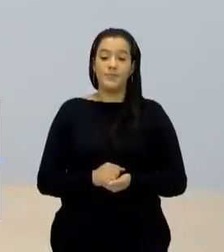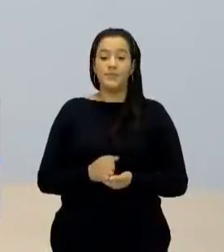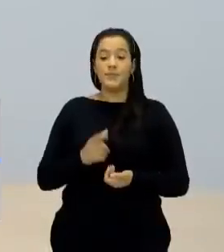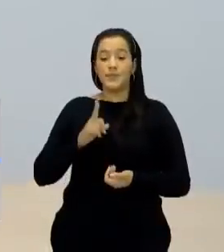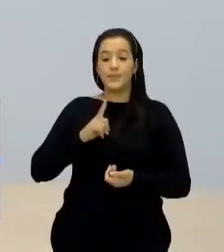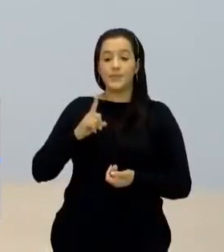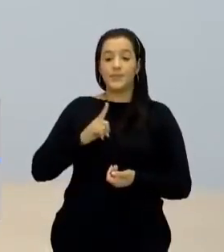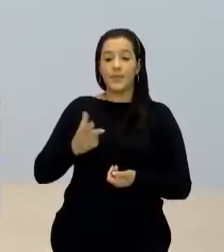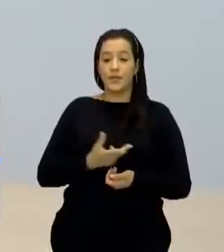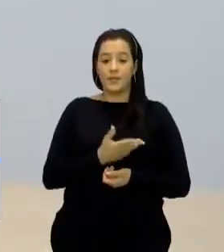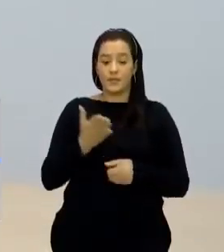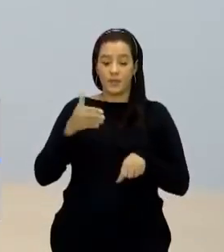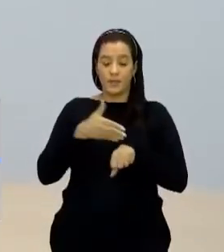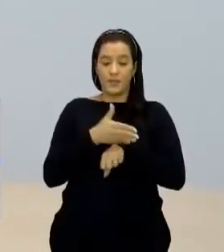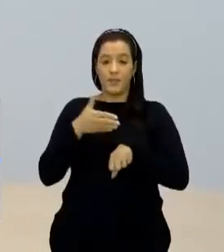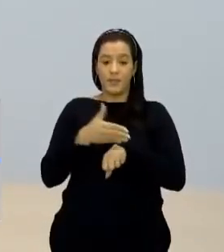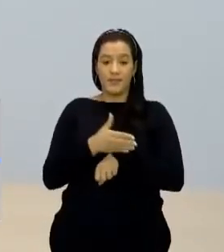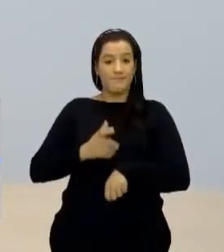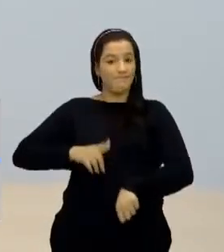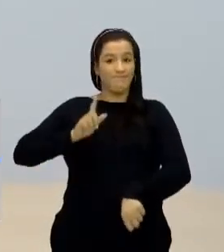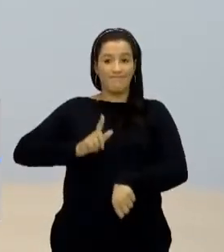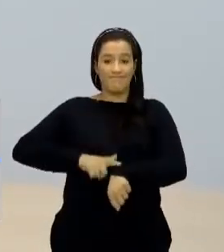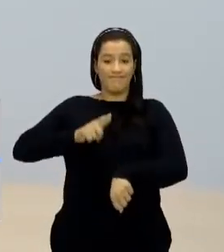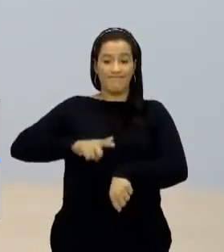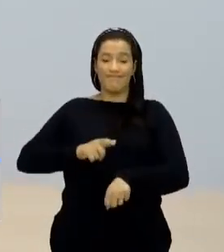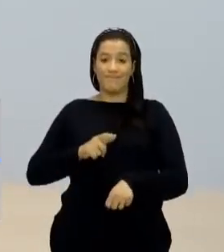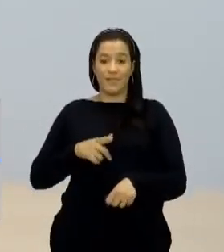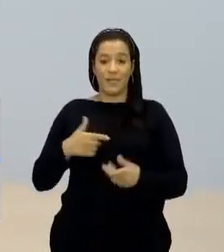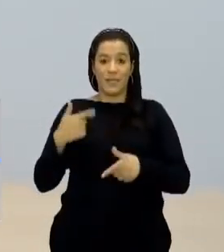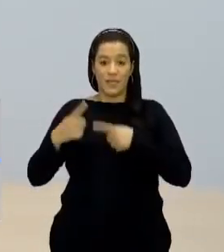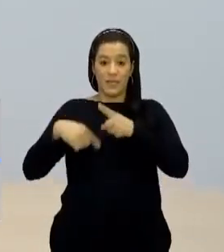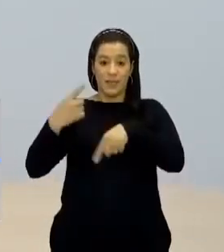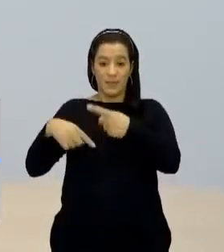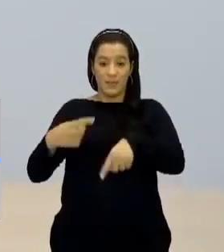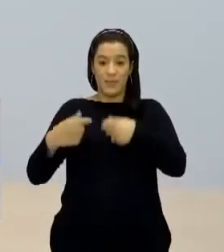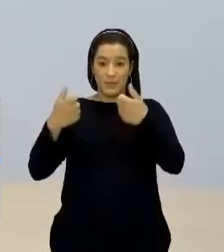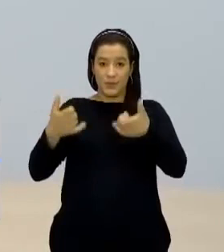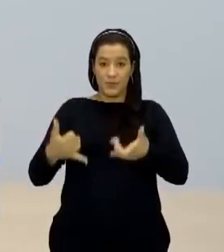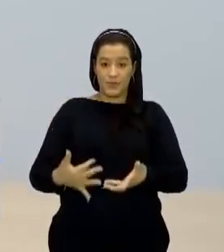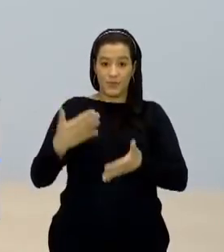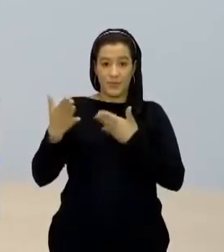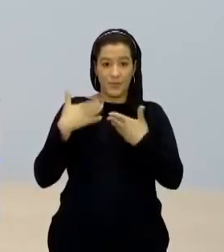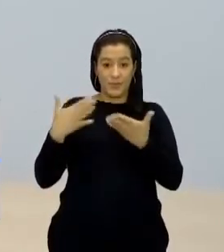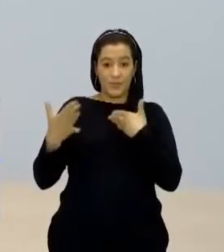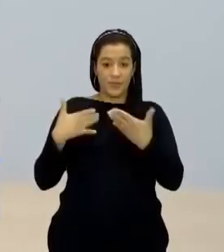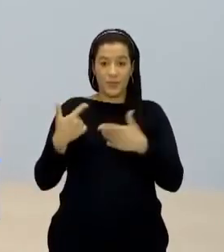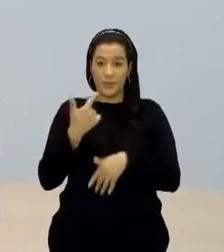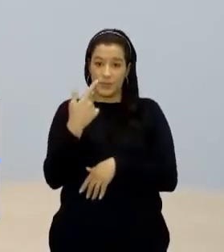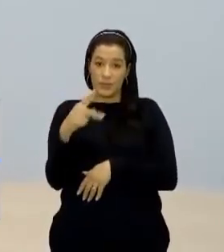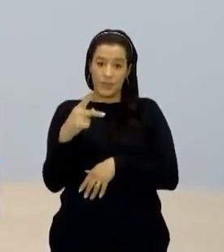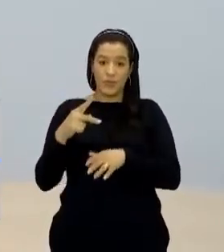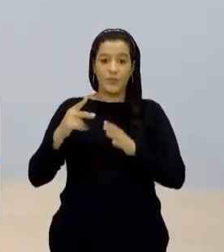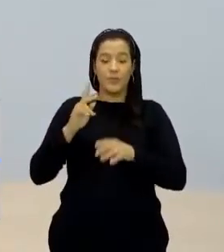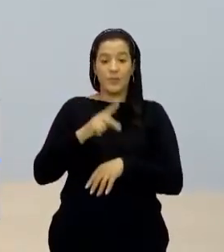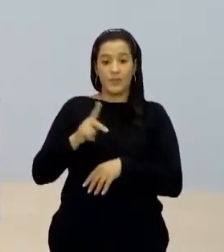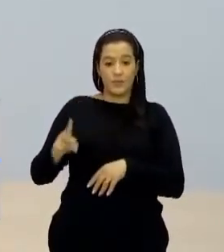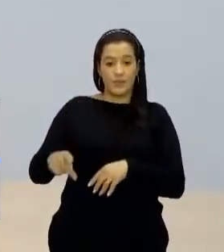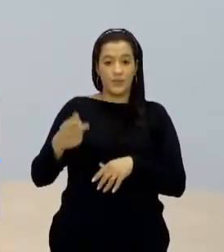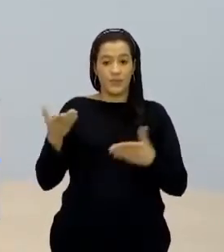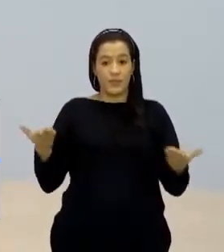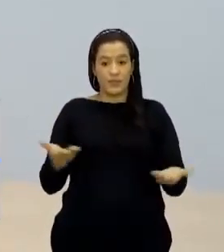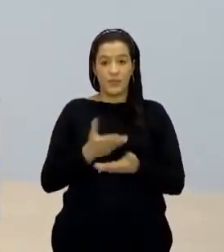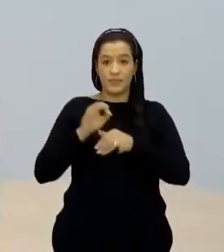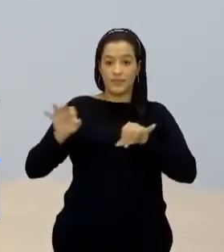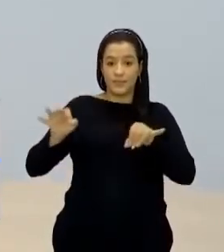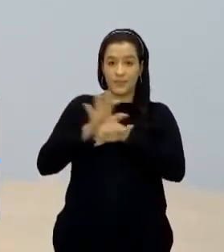boas participações, né, Joel? Mas a gente está em cima da hora e tal. A gente deixa isso para fazer aquele bate-bola com o seu professor aí e tudo mais. A gente está encerrando